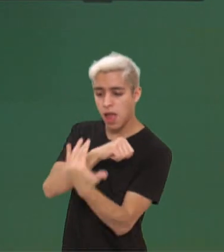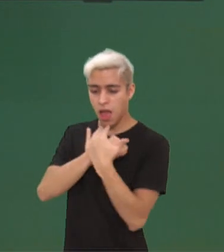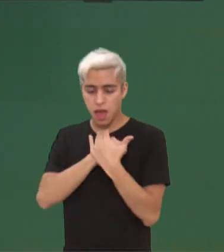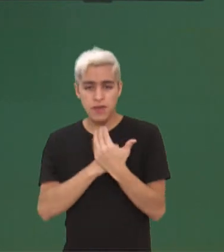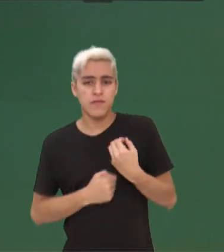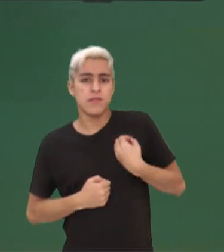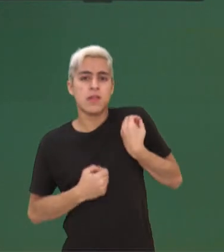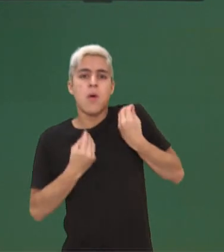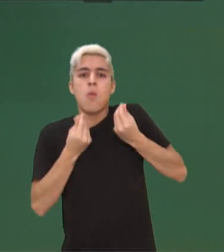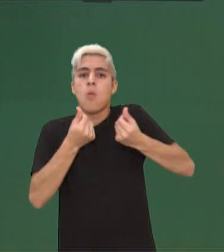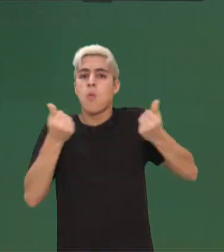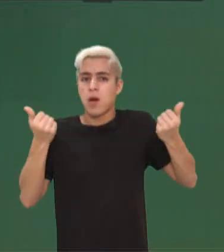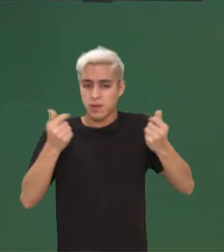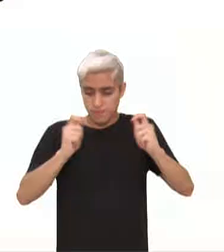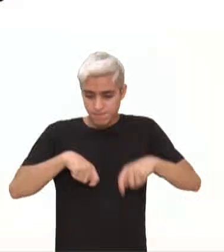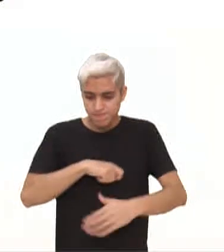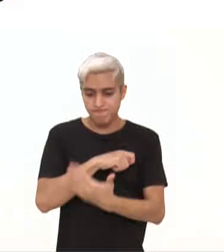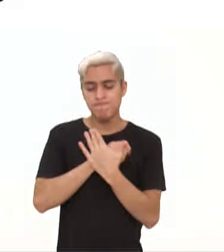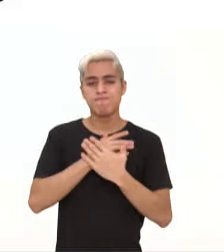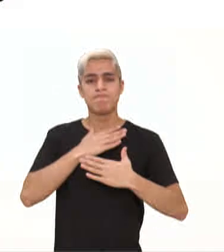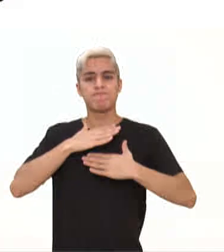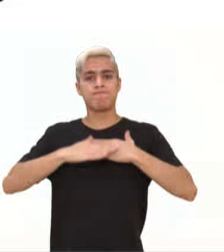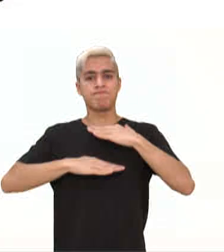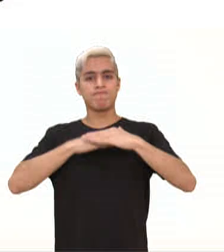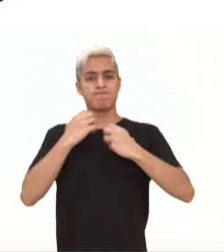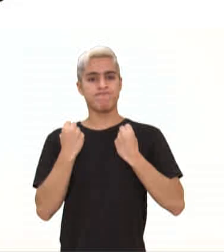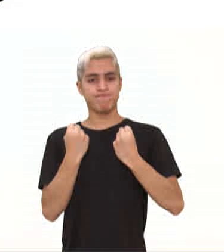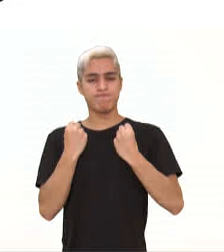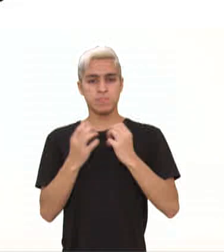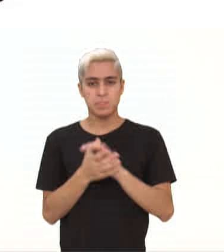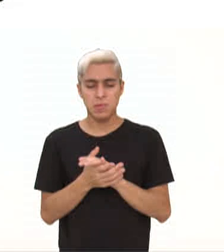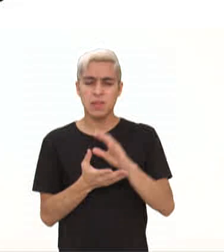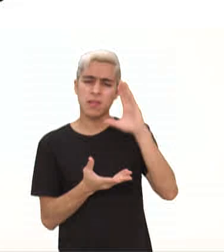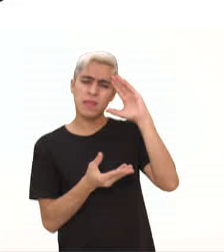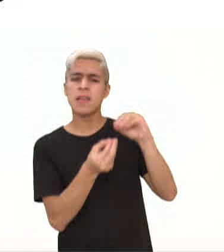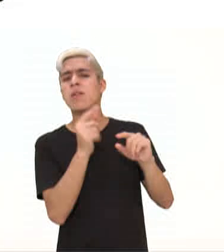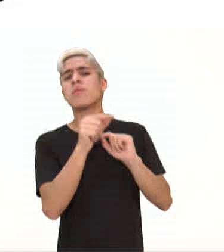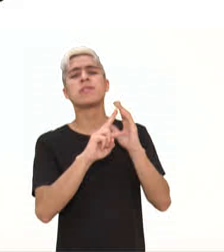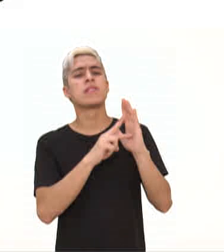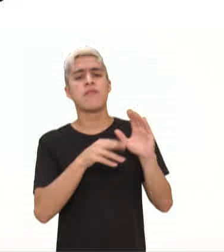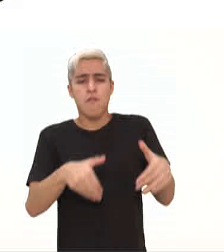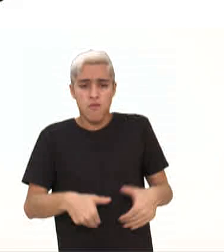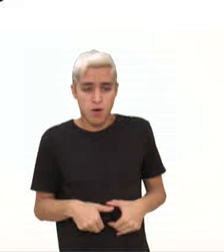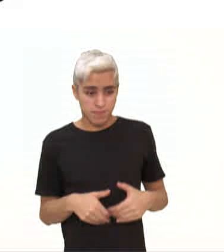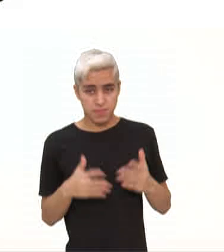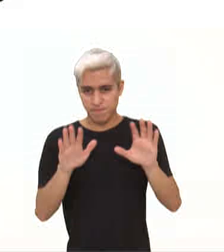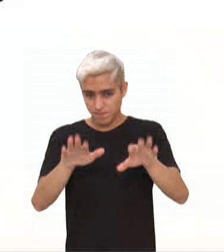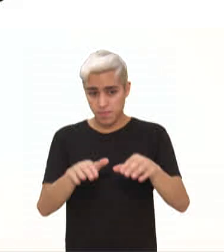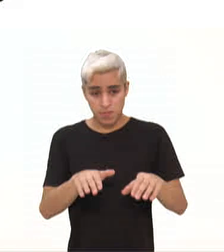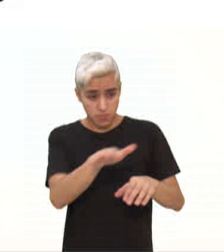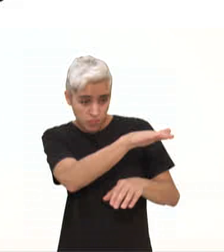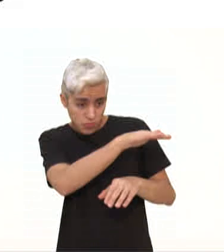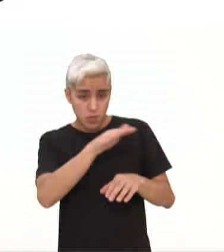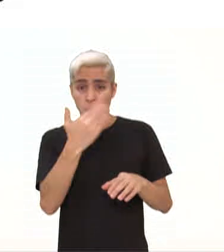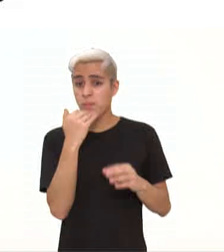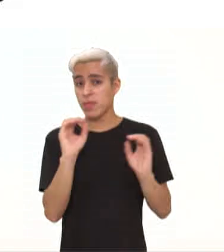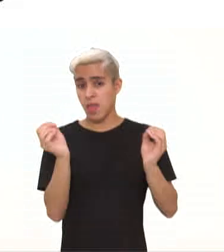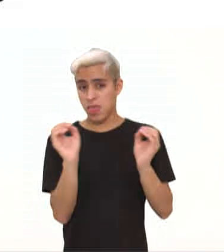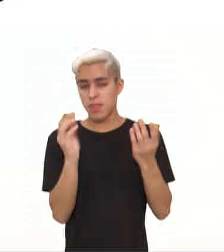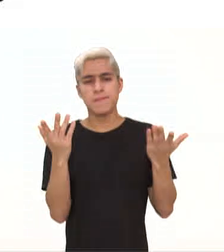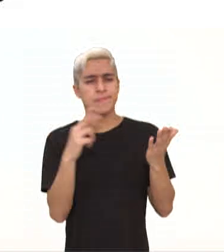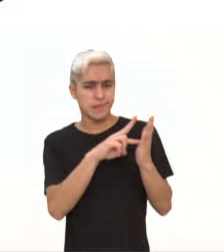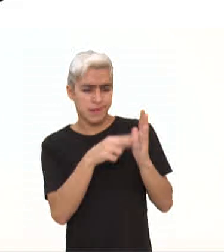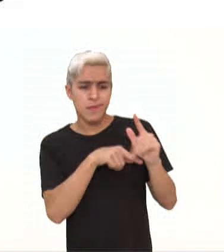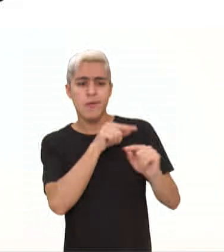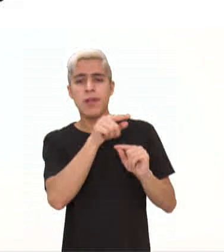teu desenvolvimento. Primeiro vamos entender o que é a fome. Então se eu falei que as pessoas não têm alimentos, é porque elas